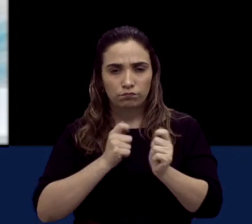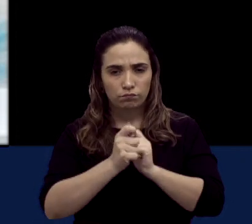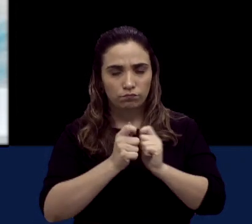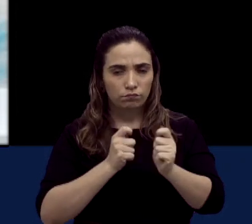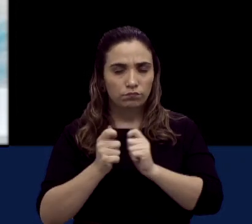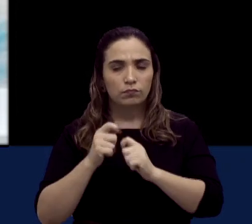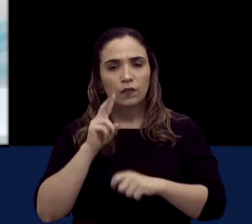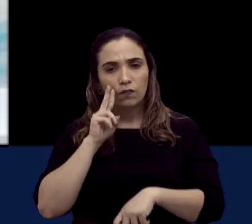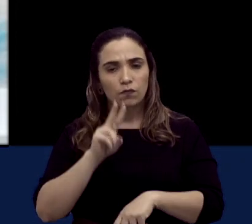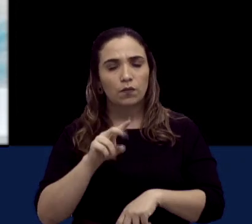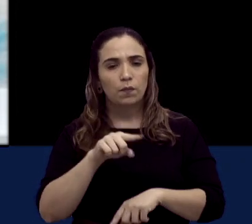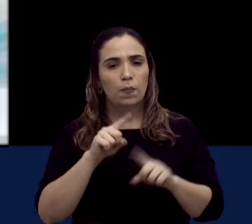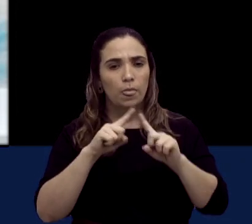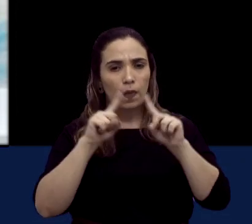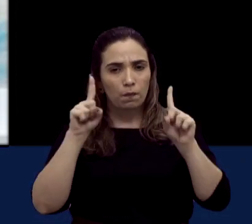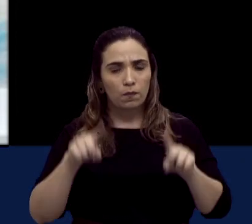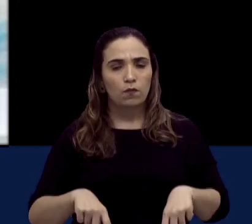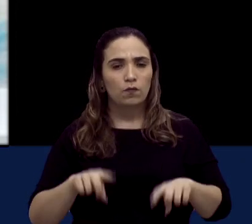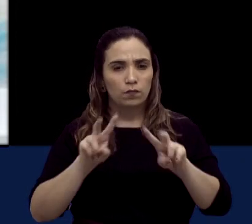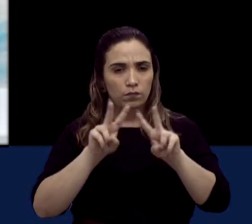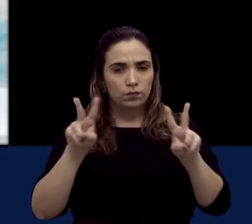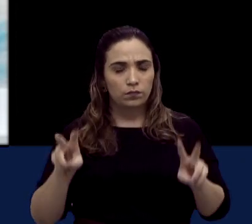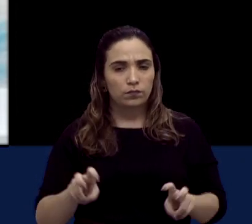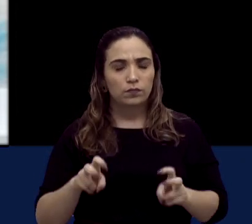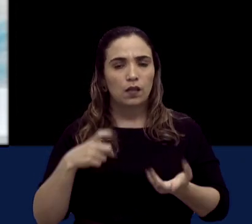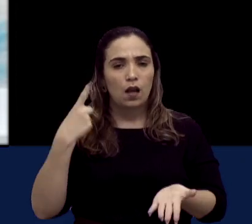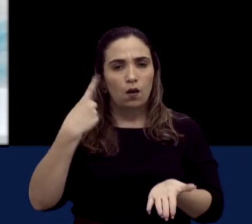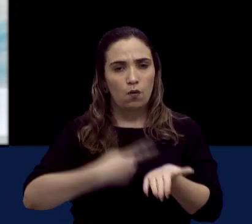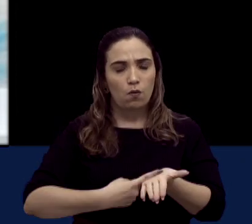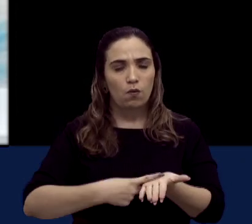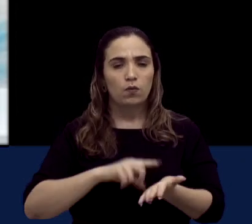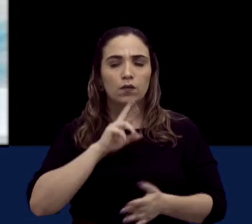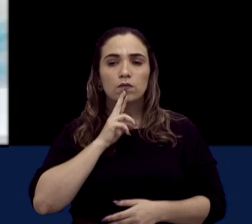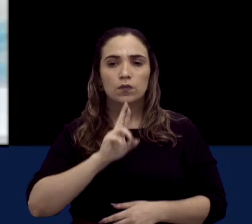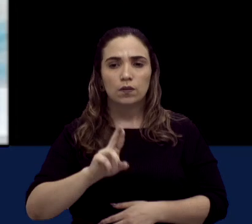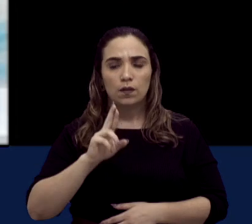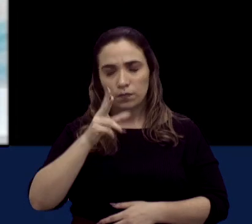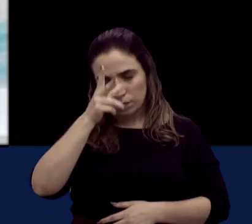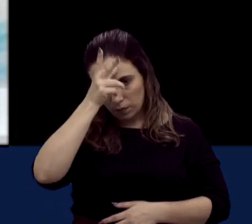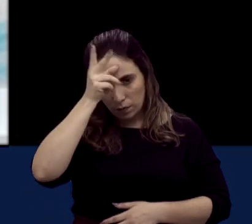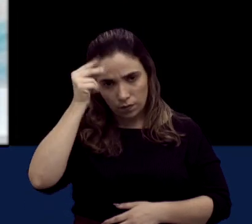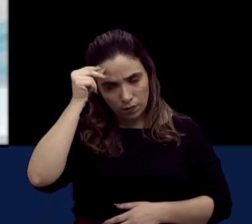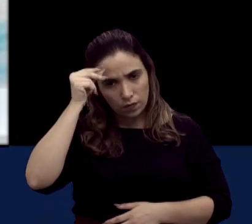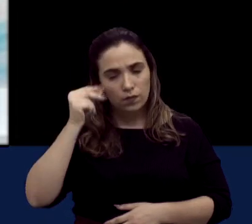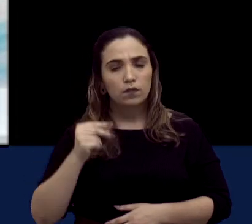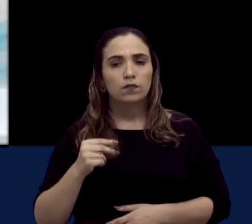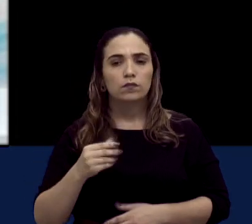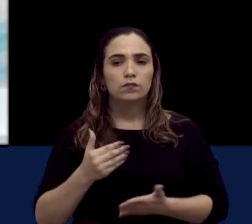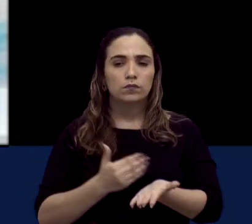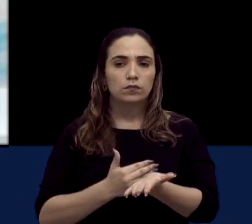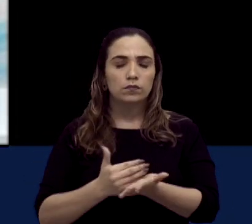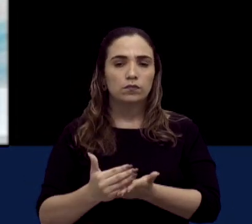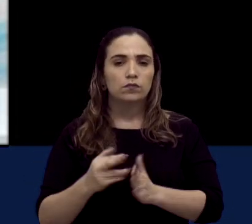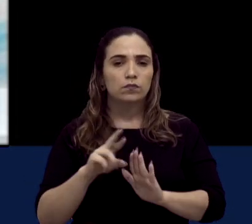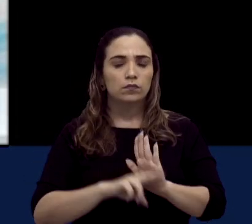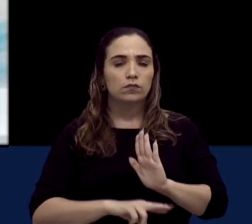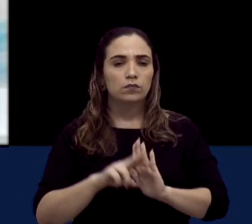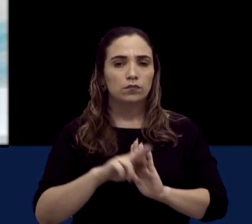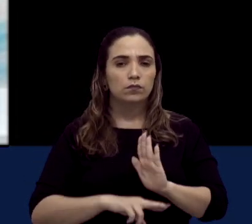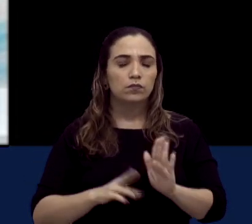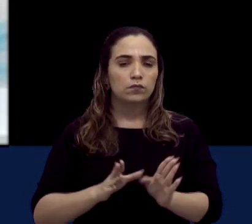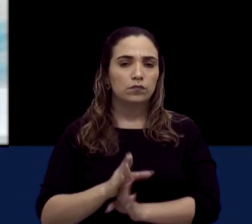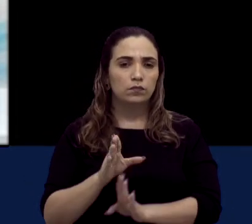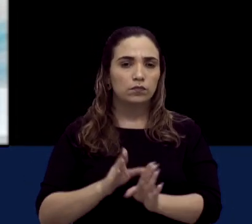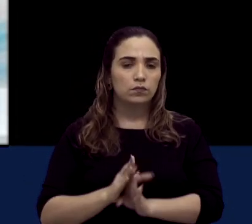projeto piloto intitulado Acordo de Resultado, que teve origem no relatório da